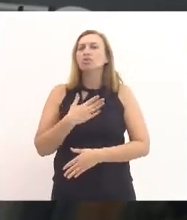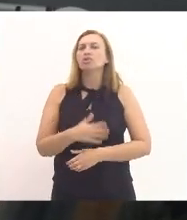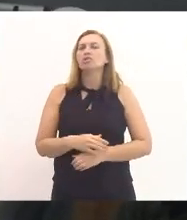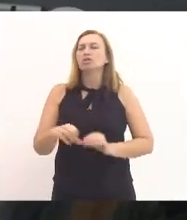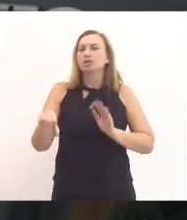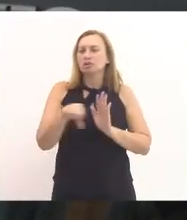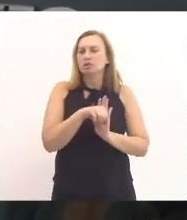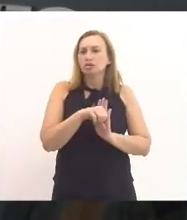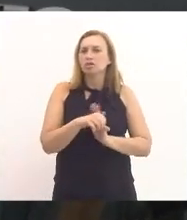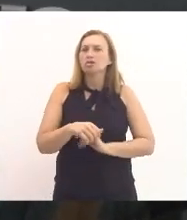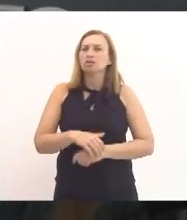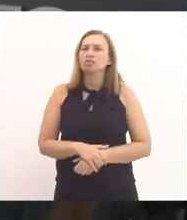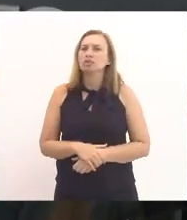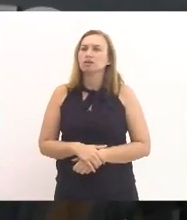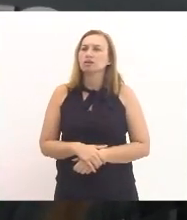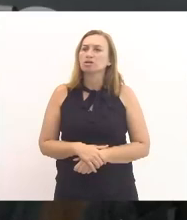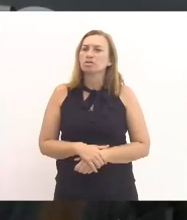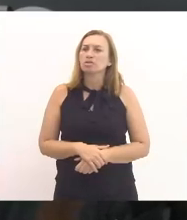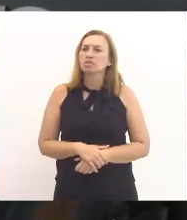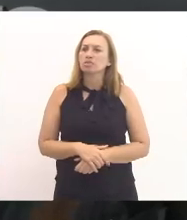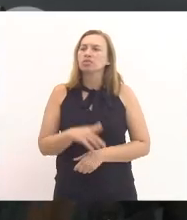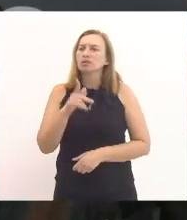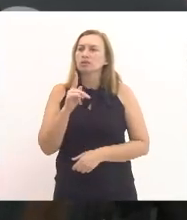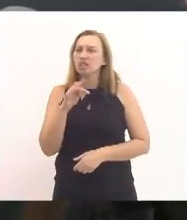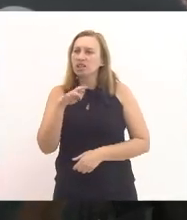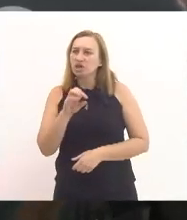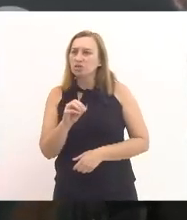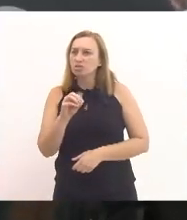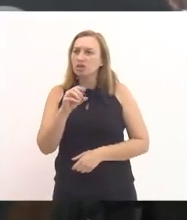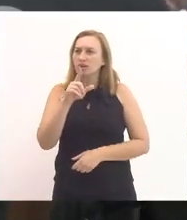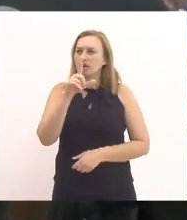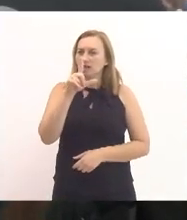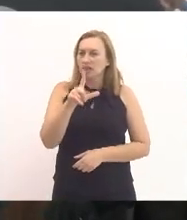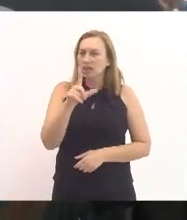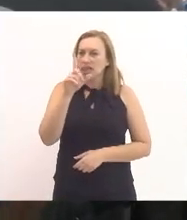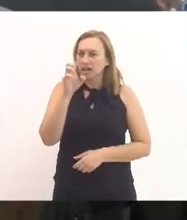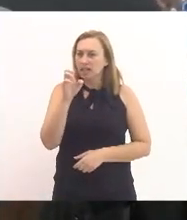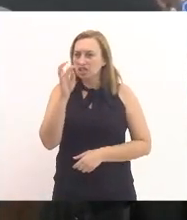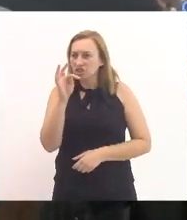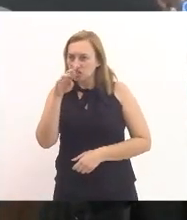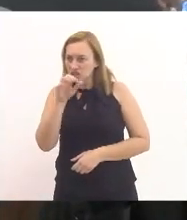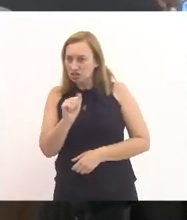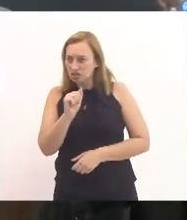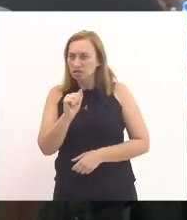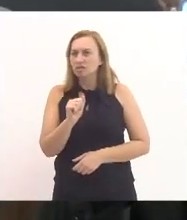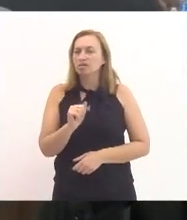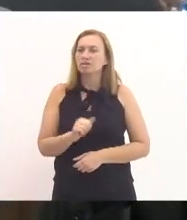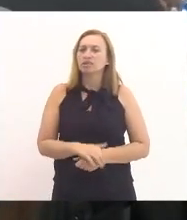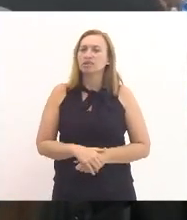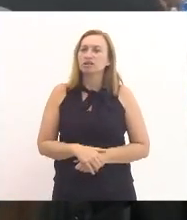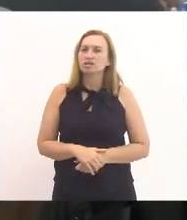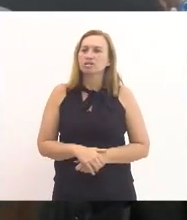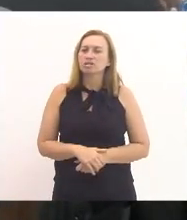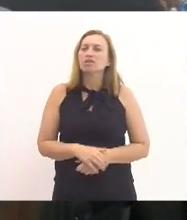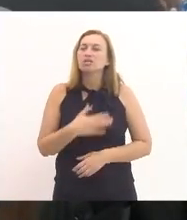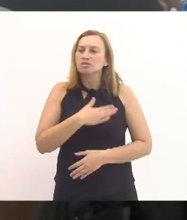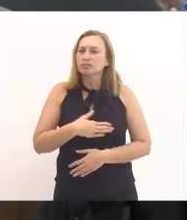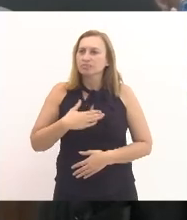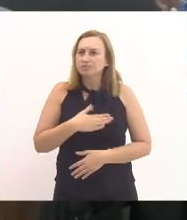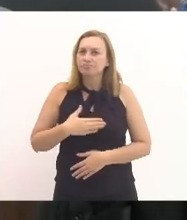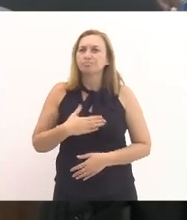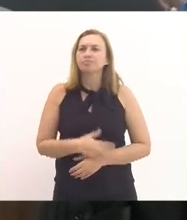tenho perito criminal no Instituto peritos legistas e peritos papiloscopistas que são no Instituto eu